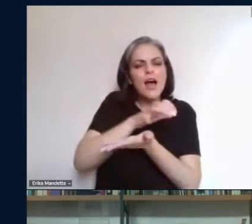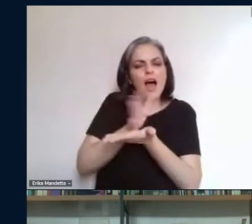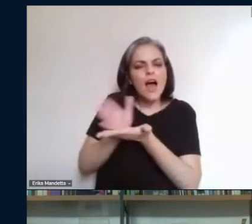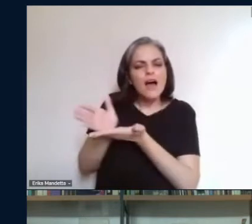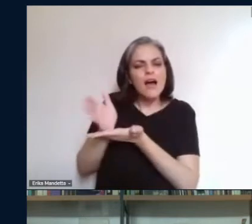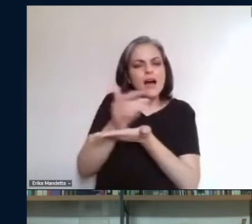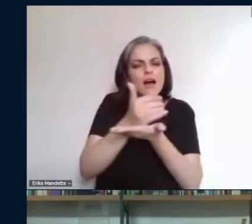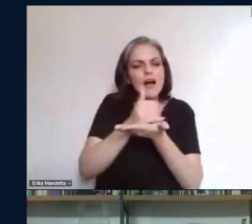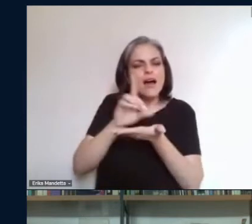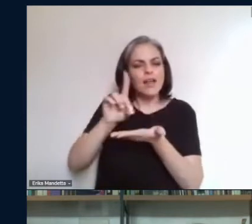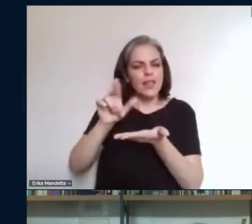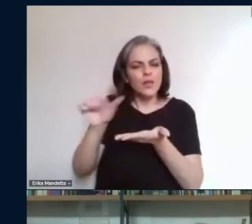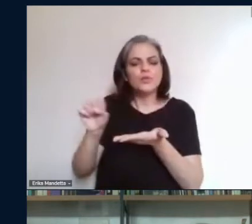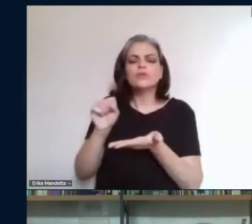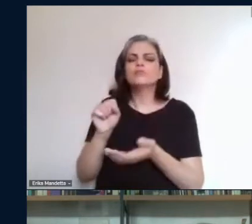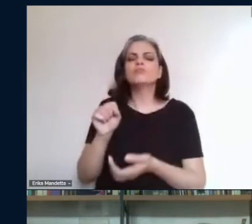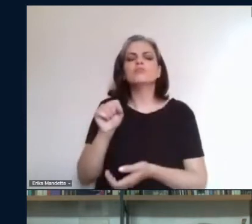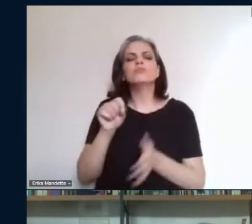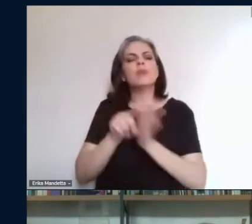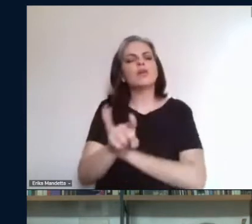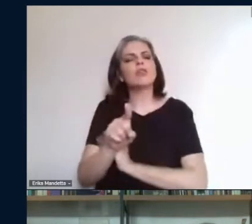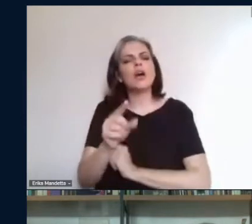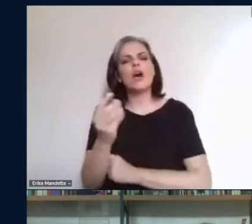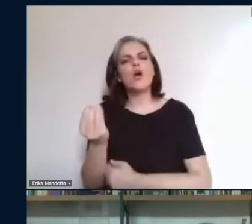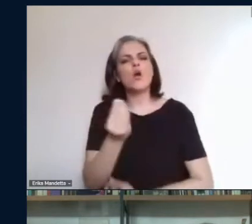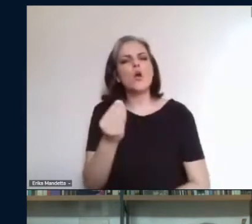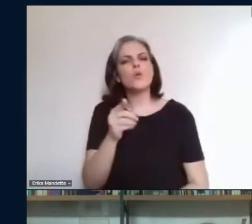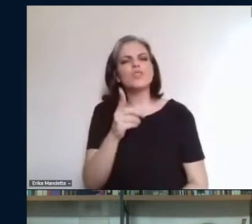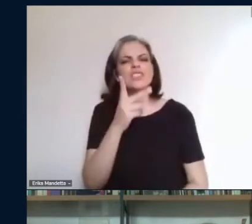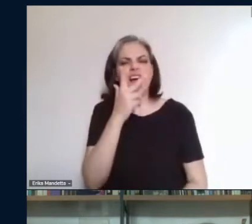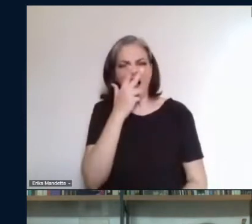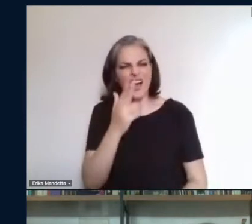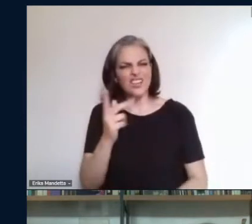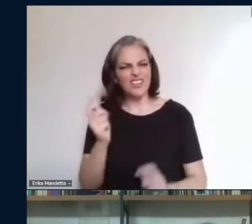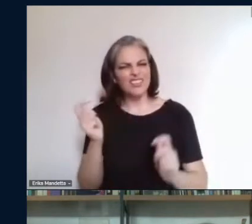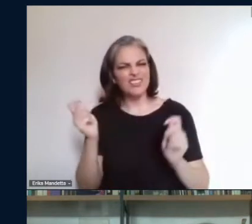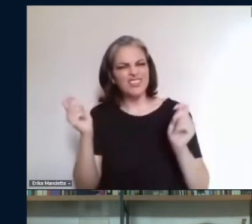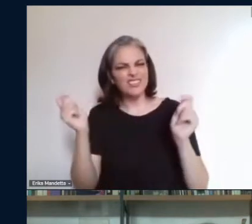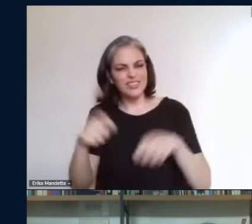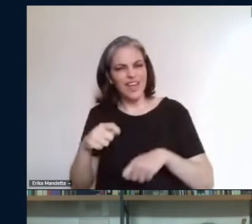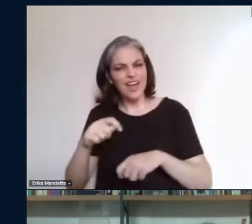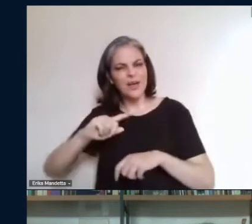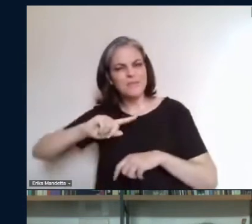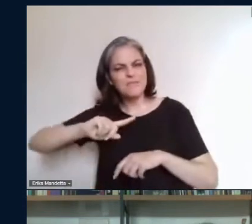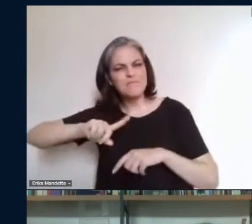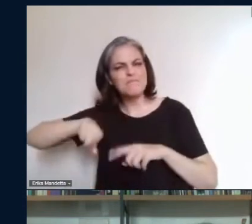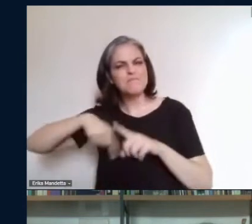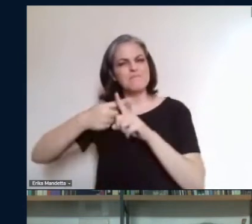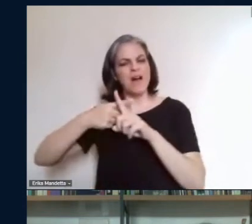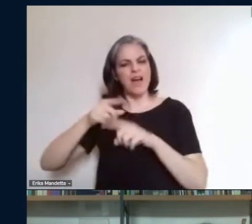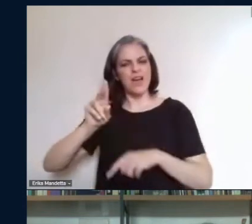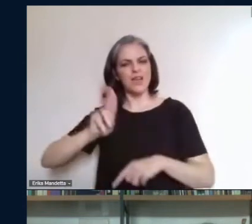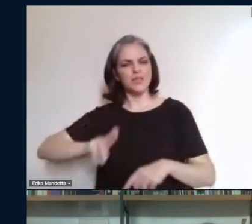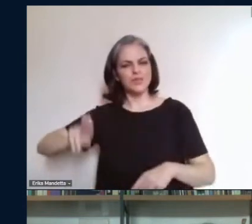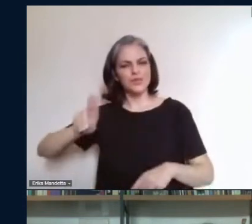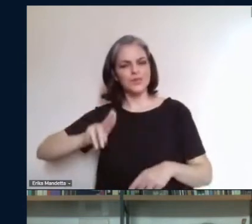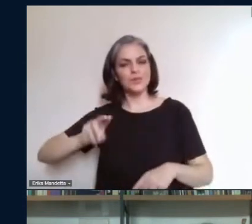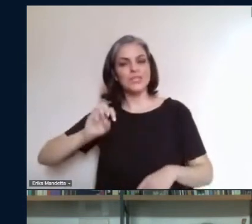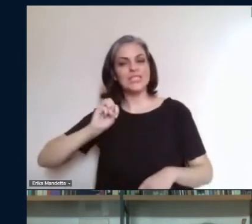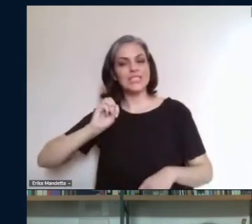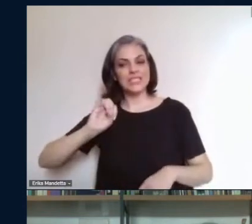como você acha possível potencializar que os usuários dos serviços desenvolvam